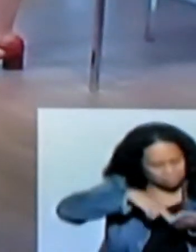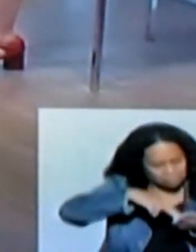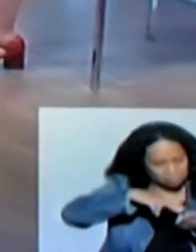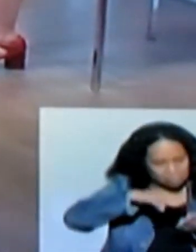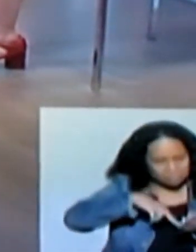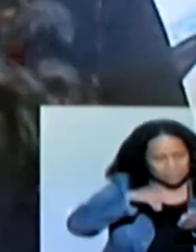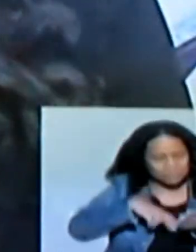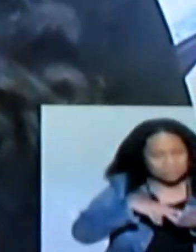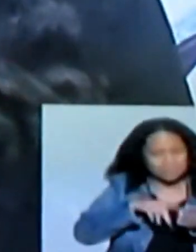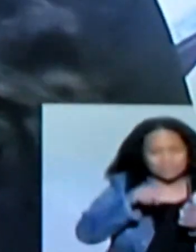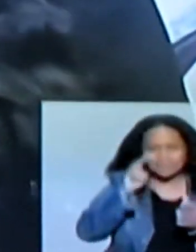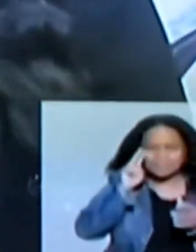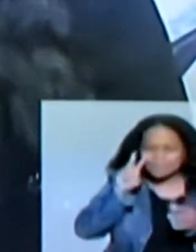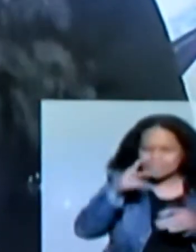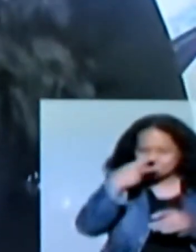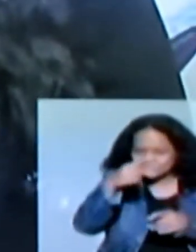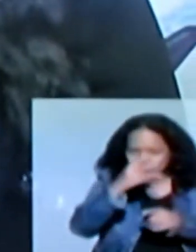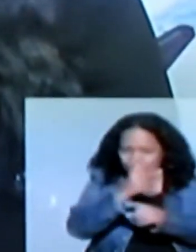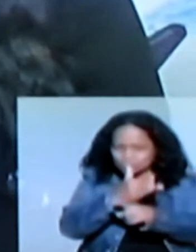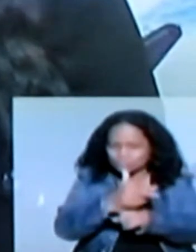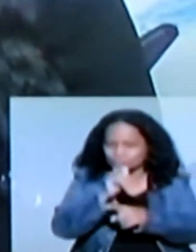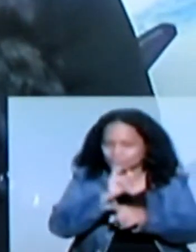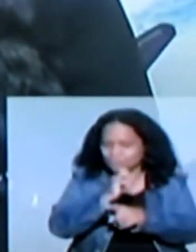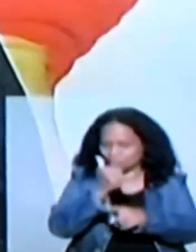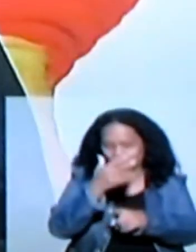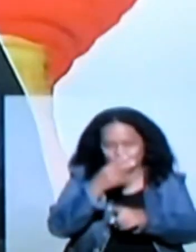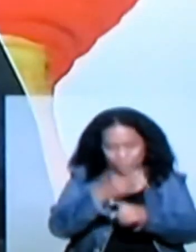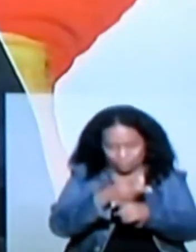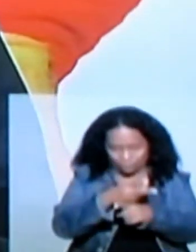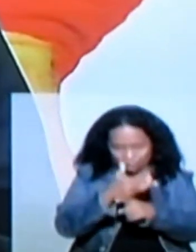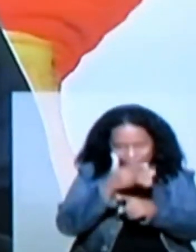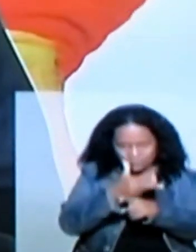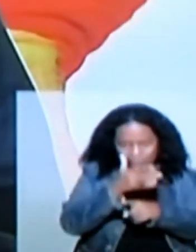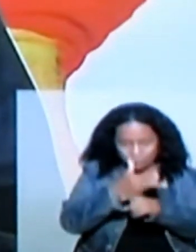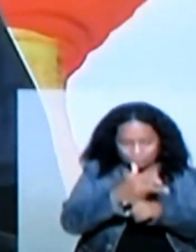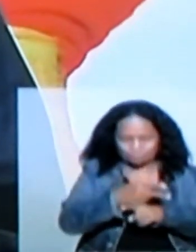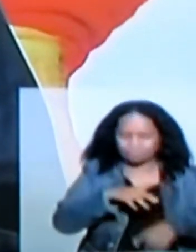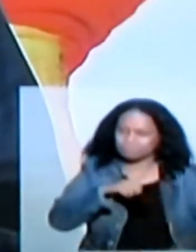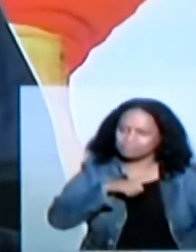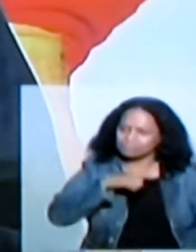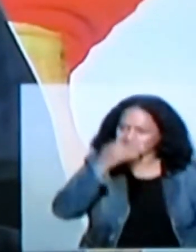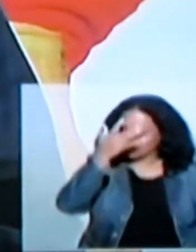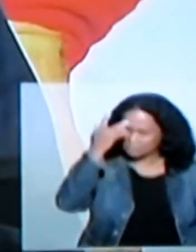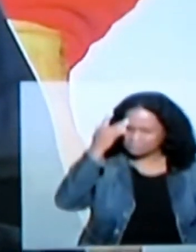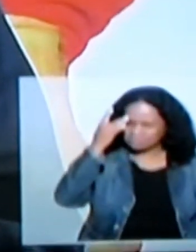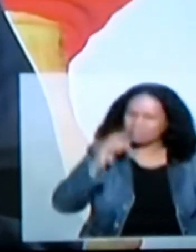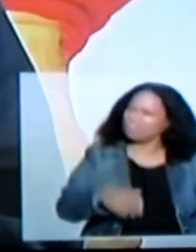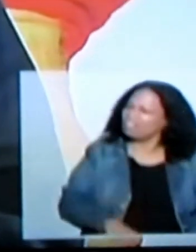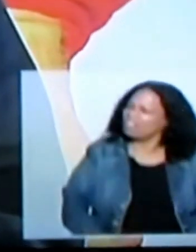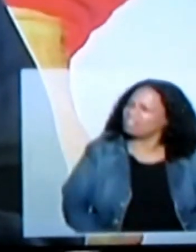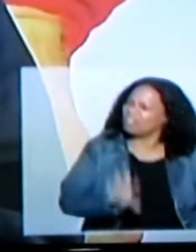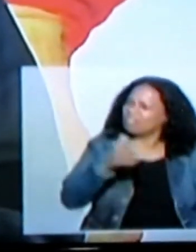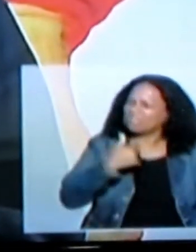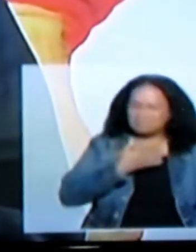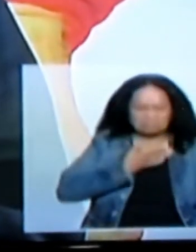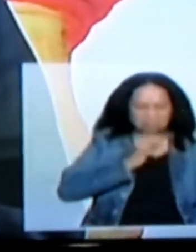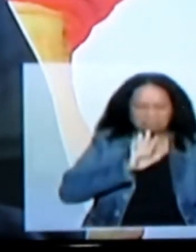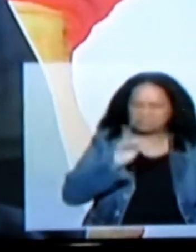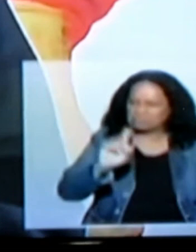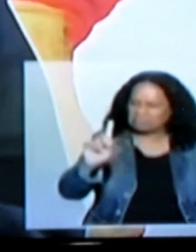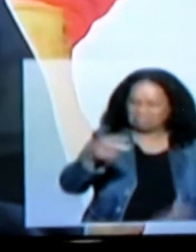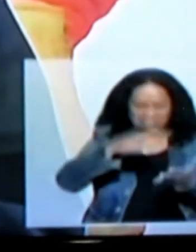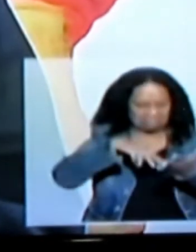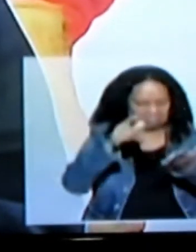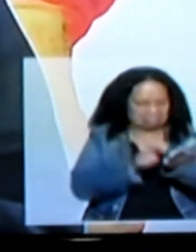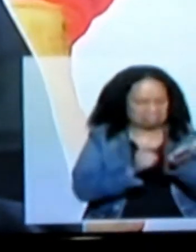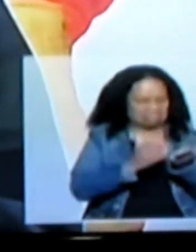não lia e começou a ler vendo seus vídeos? Ah, tem. Tem pessoal assim que às vezes pega e fala, ah, eu não tinha